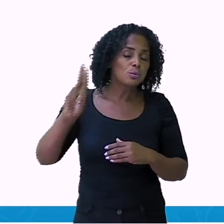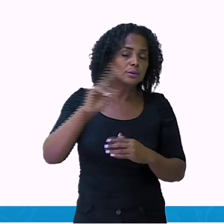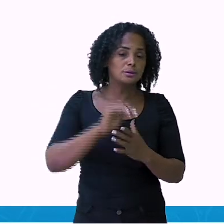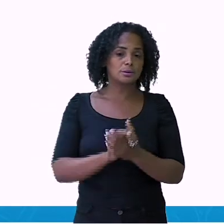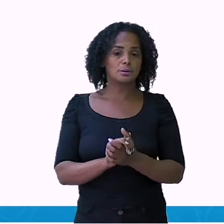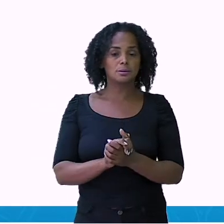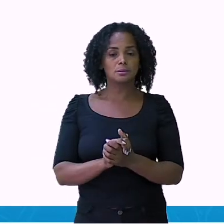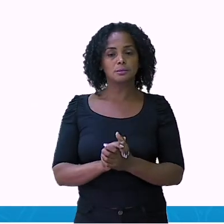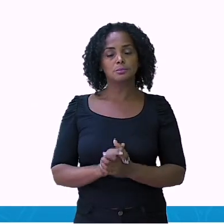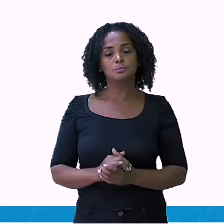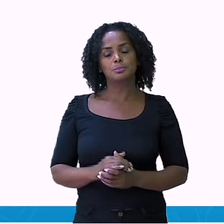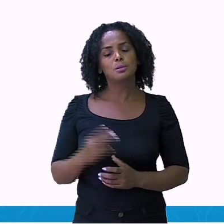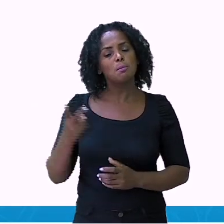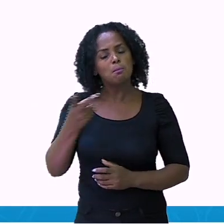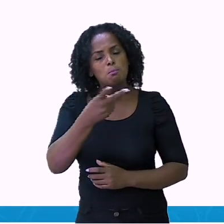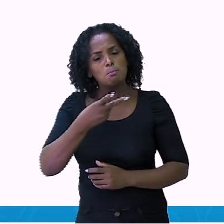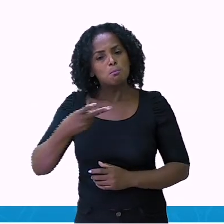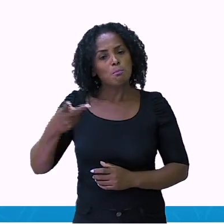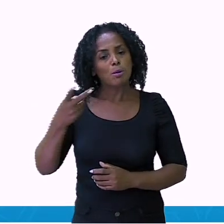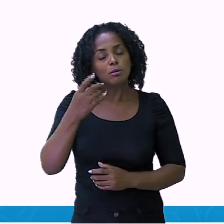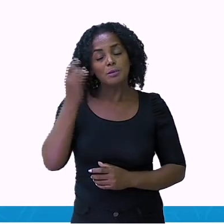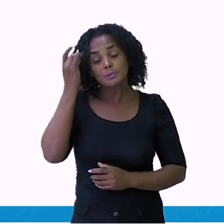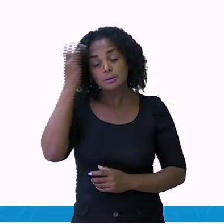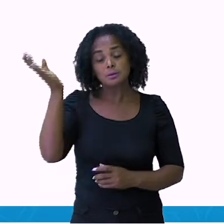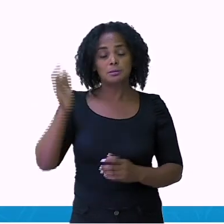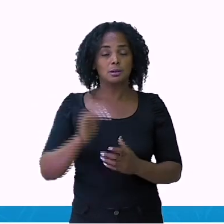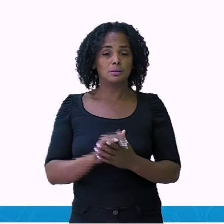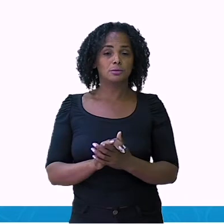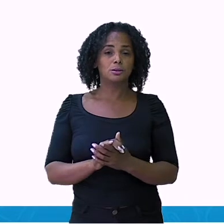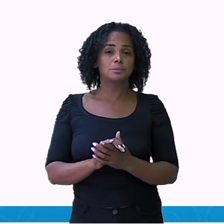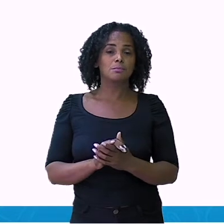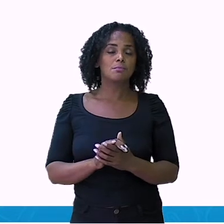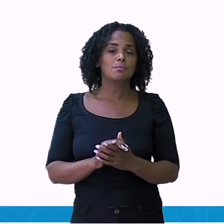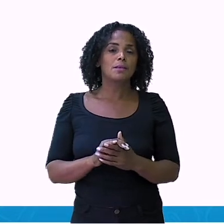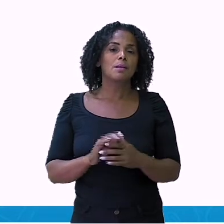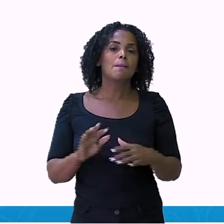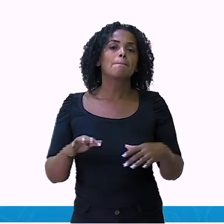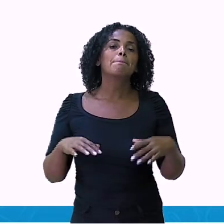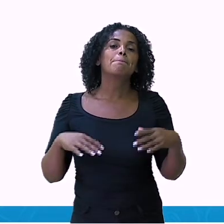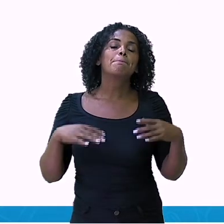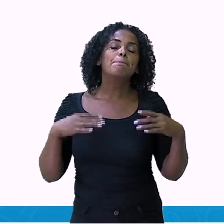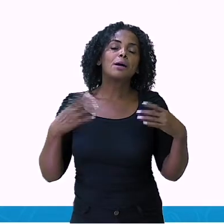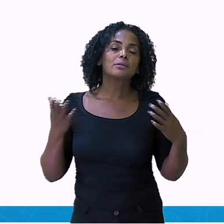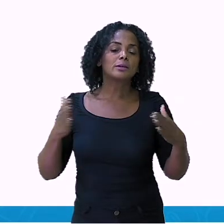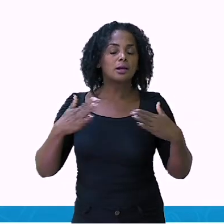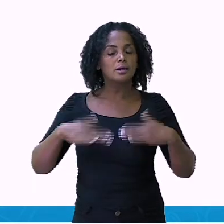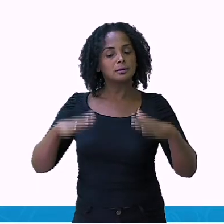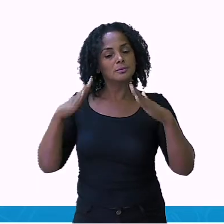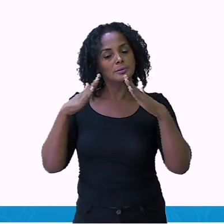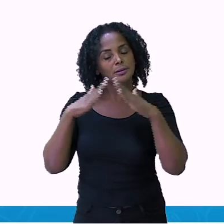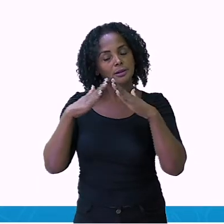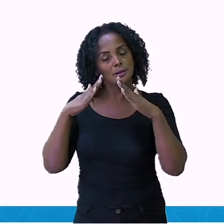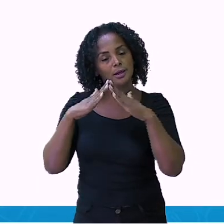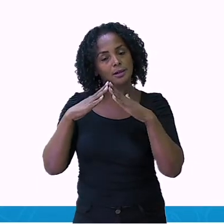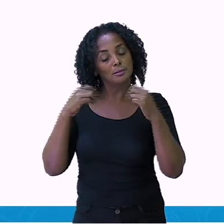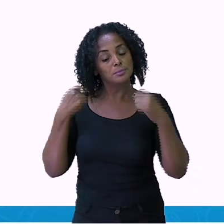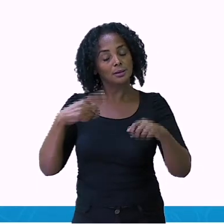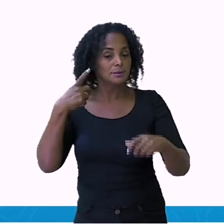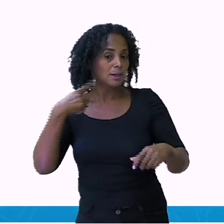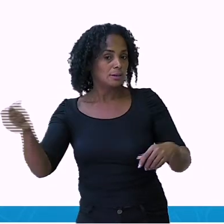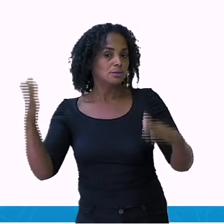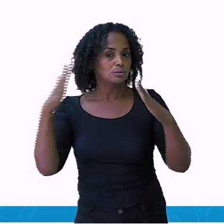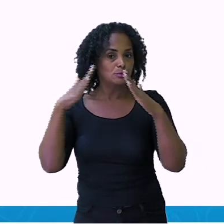maioria das pessoas, procuram com mais facilidade, até mesmo para essa questão da comodidade de não precisar sair de